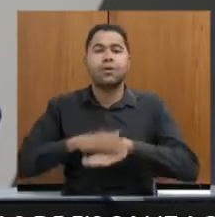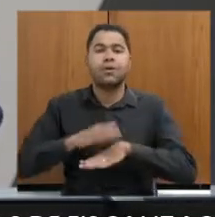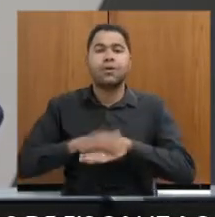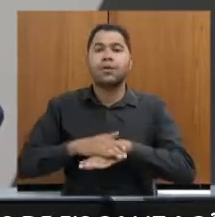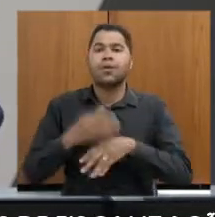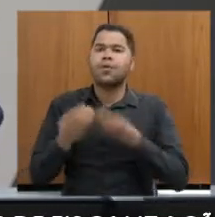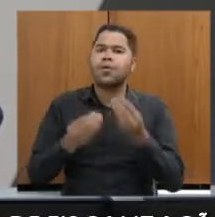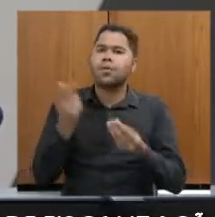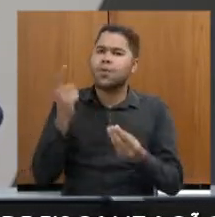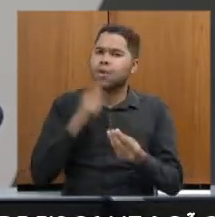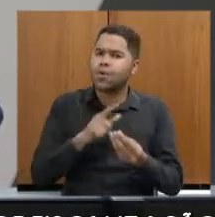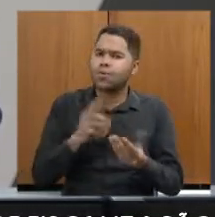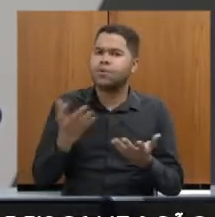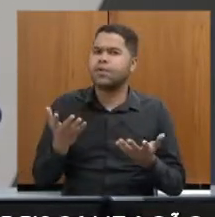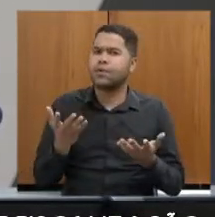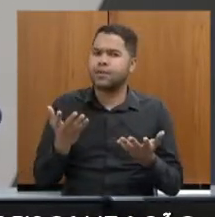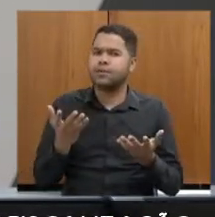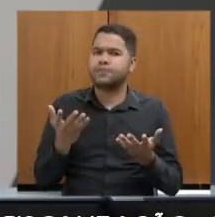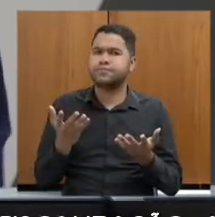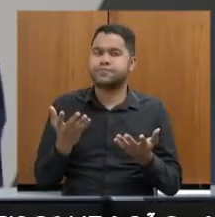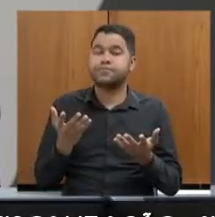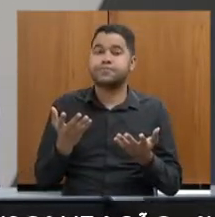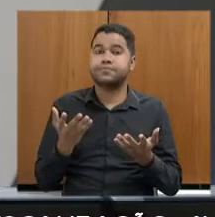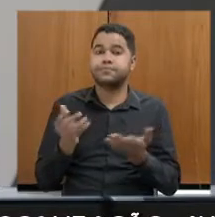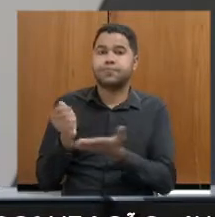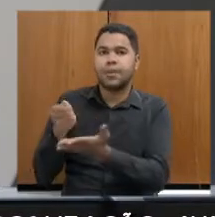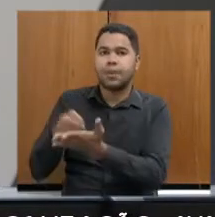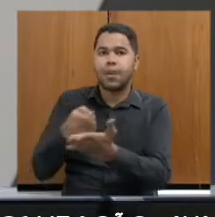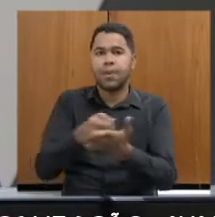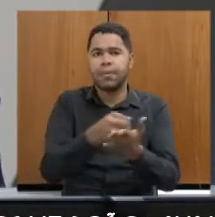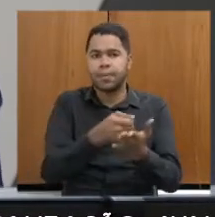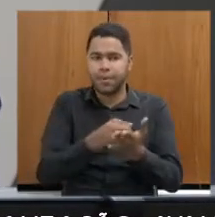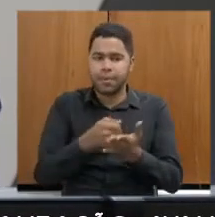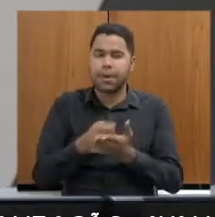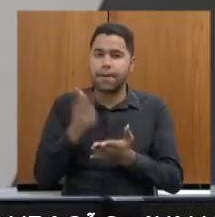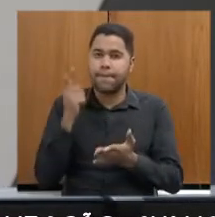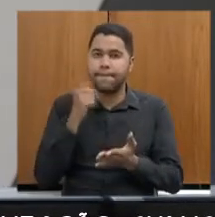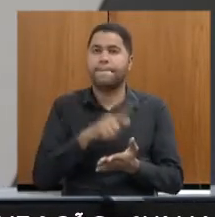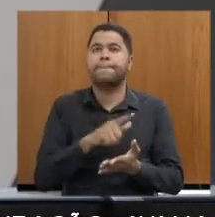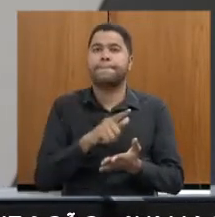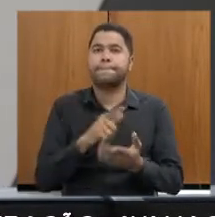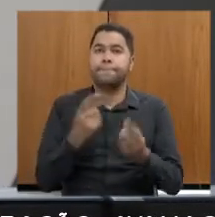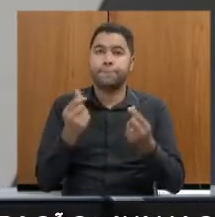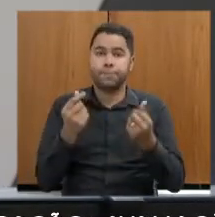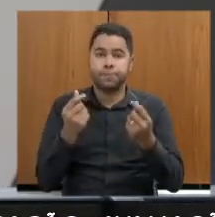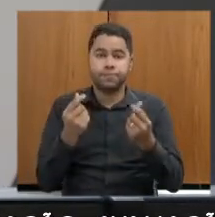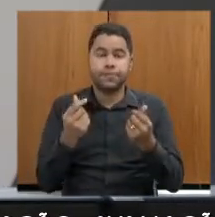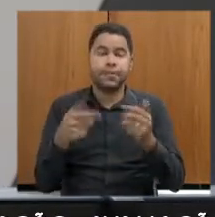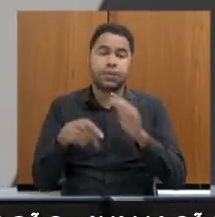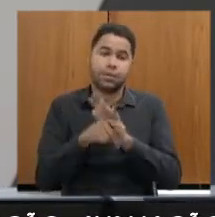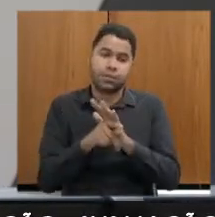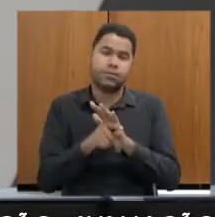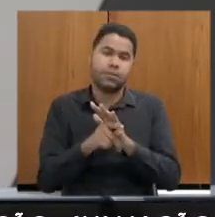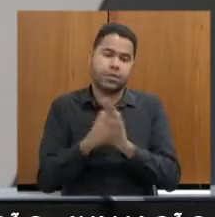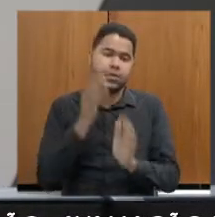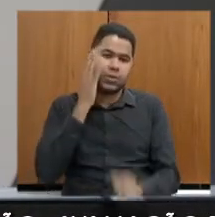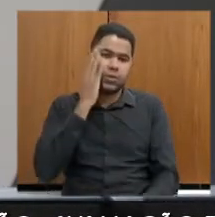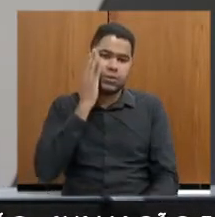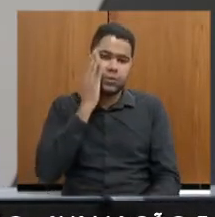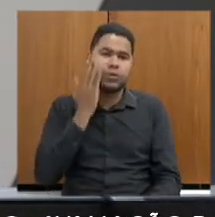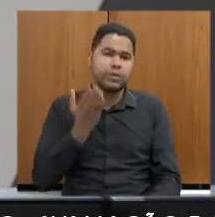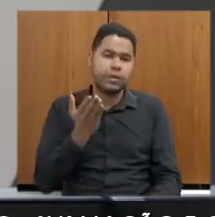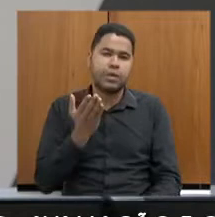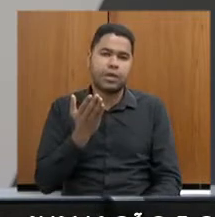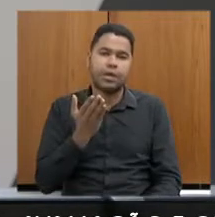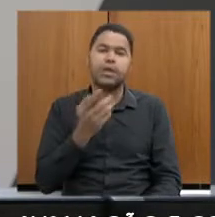próprio gabinete como é que a gente consegue pagar isso aí consegui o dinheiro chegue lá na ponta que eu sei que essa